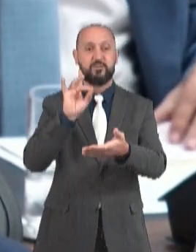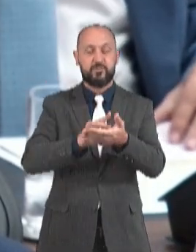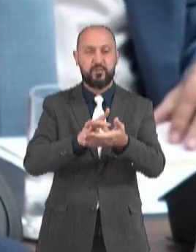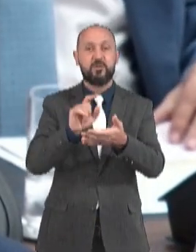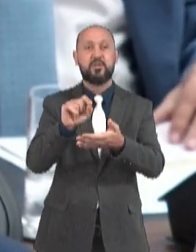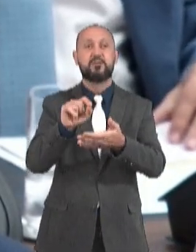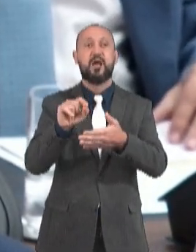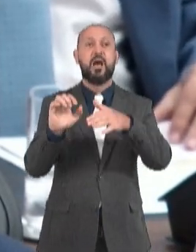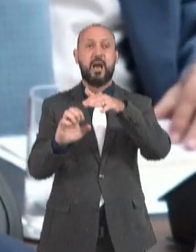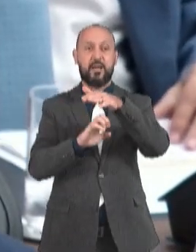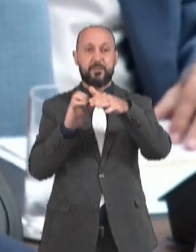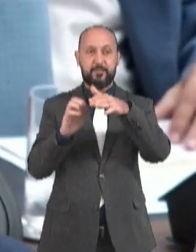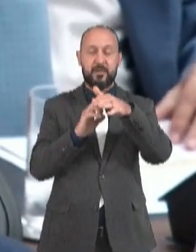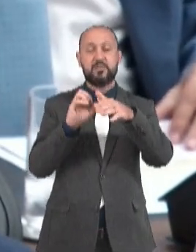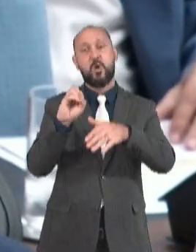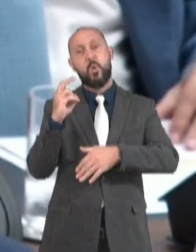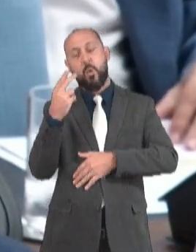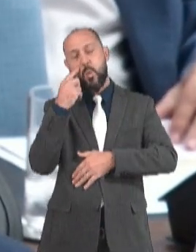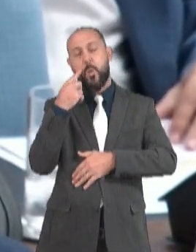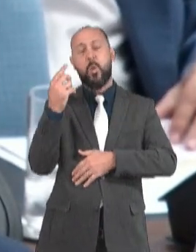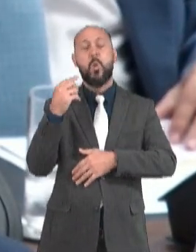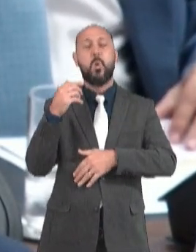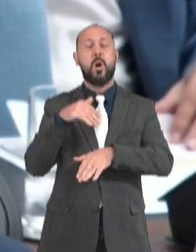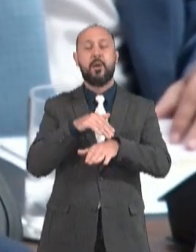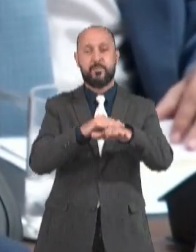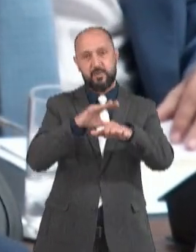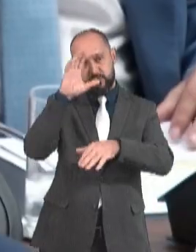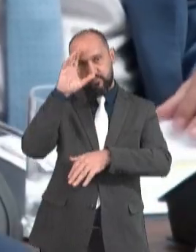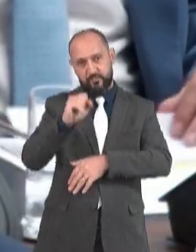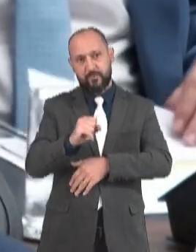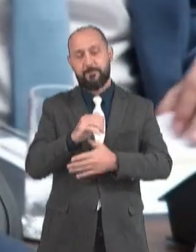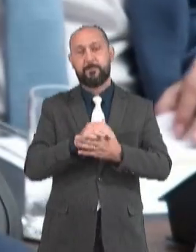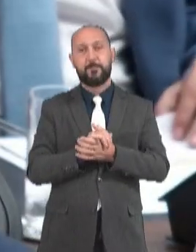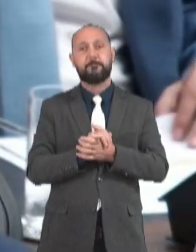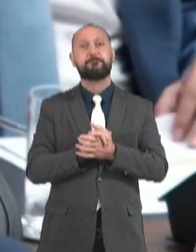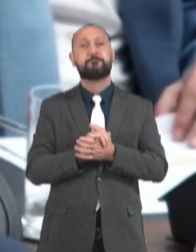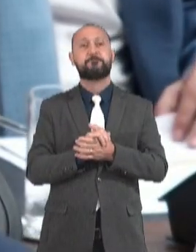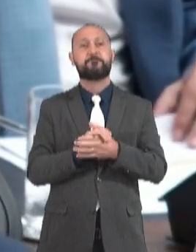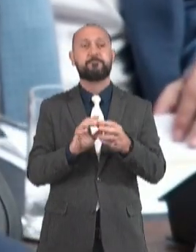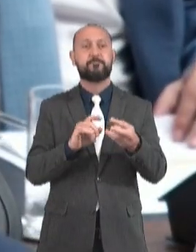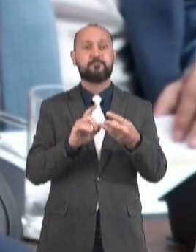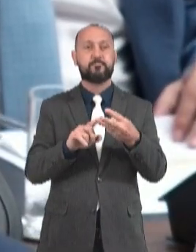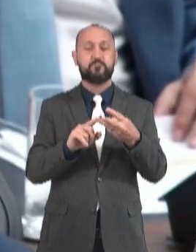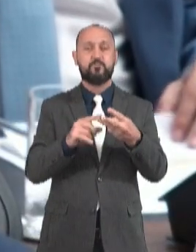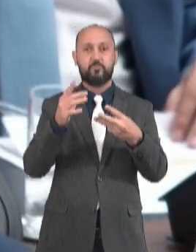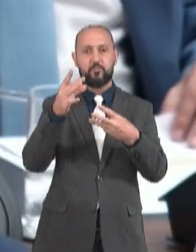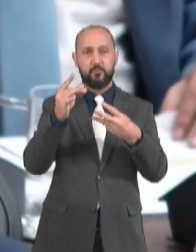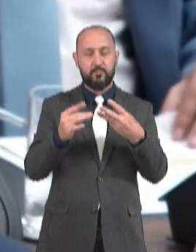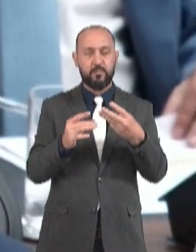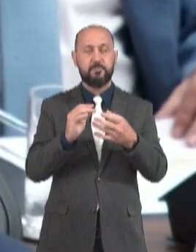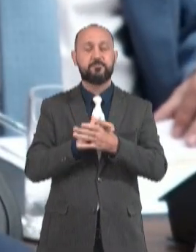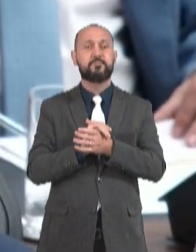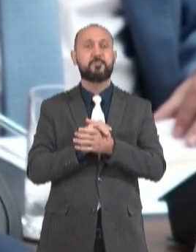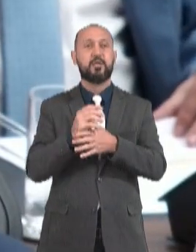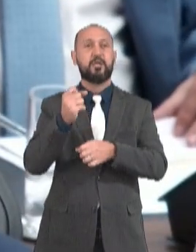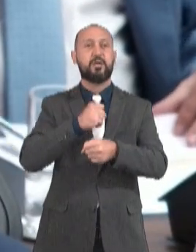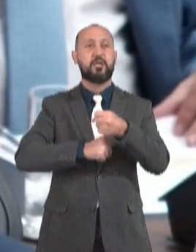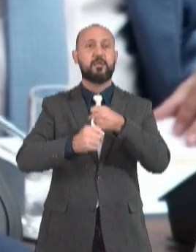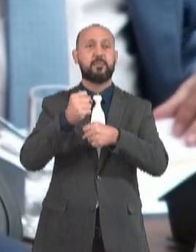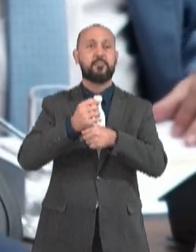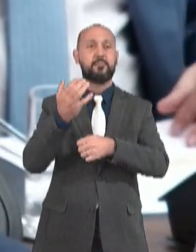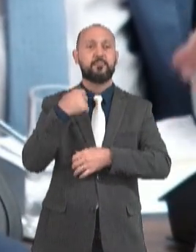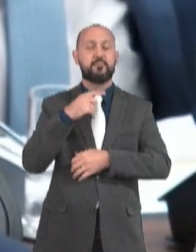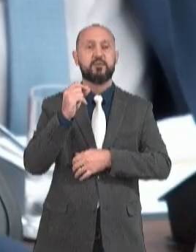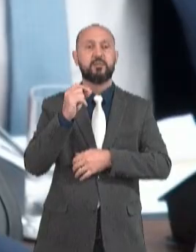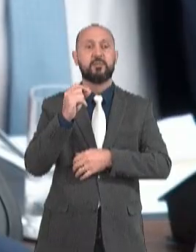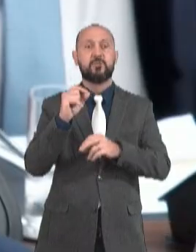efetivamente a empresa ou a transportadora decidir. E um outro detalhe, no ano passado,